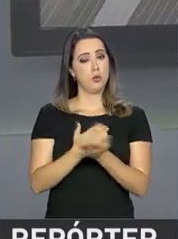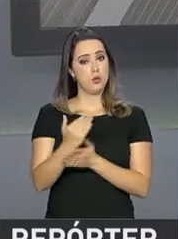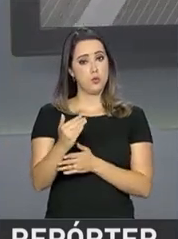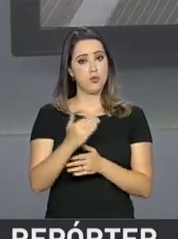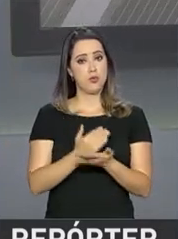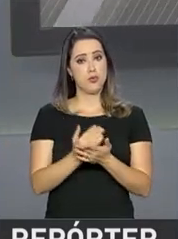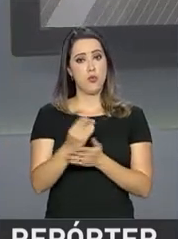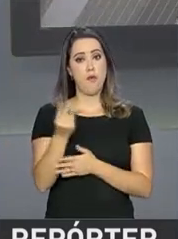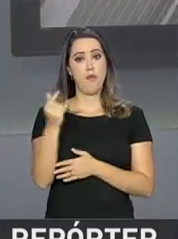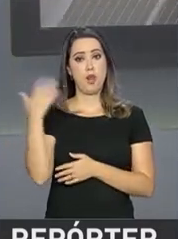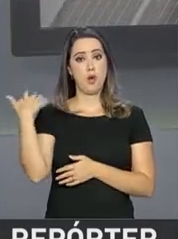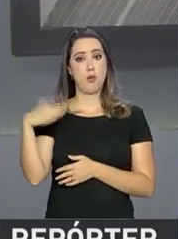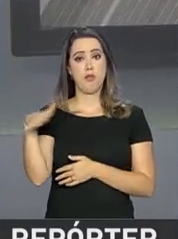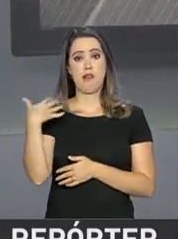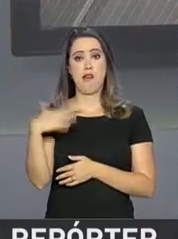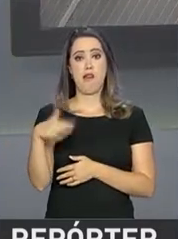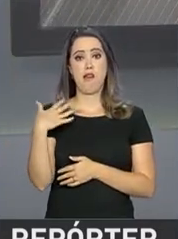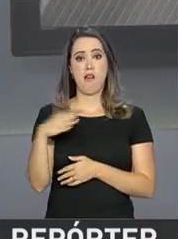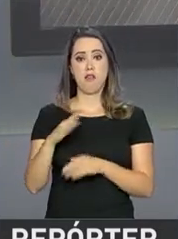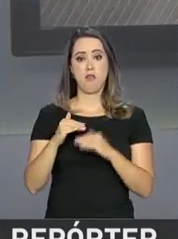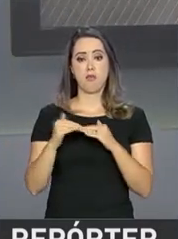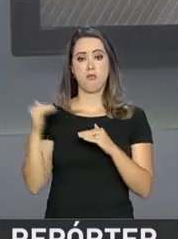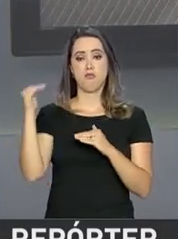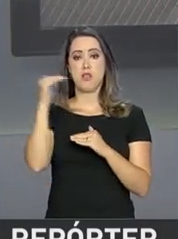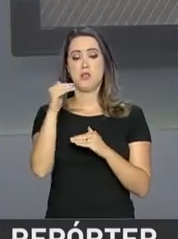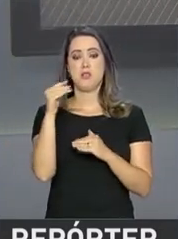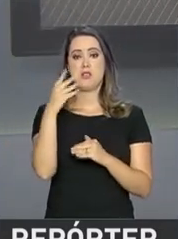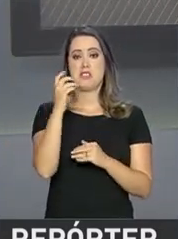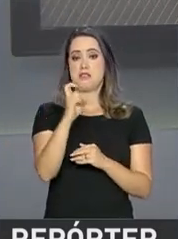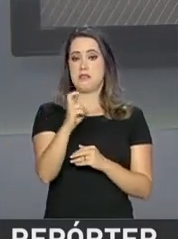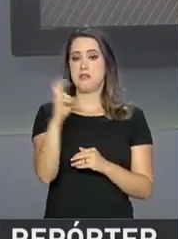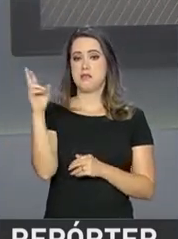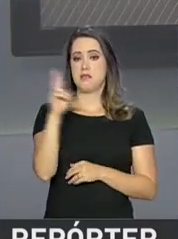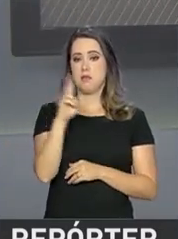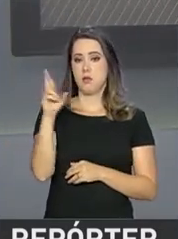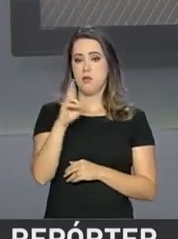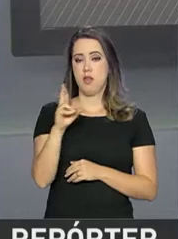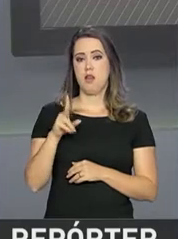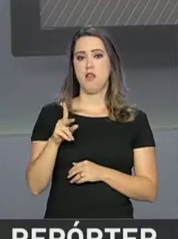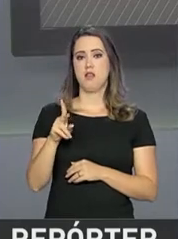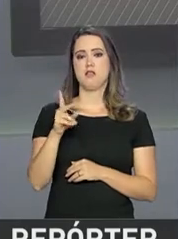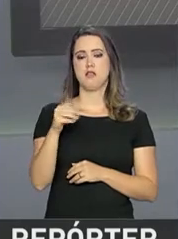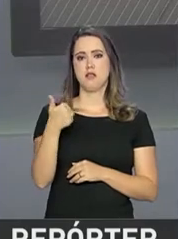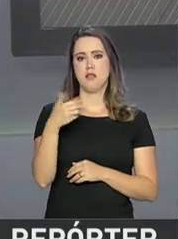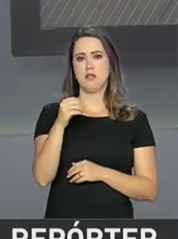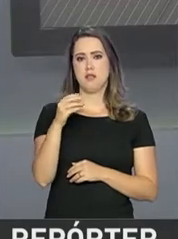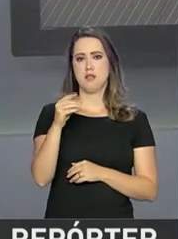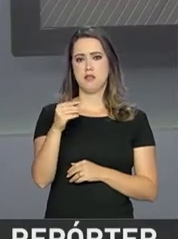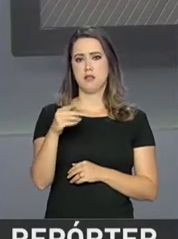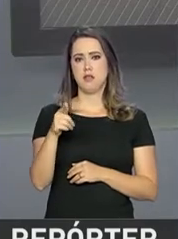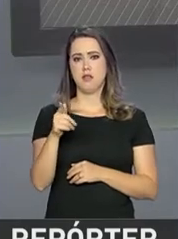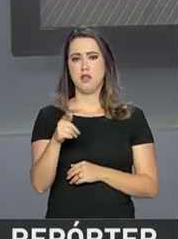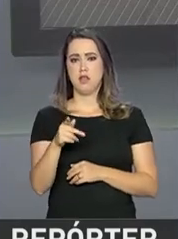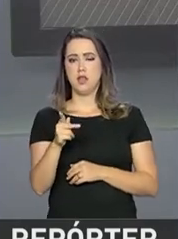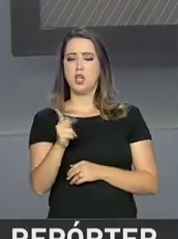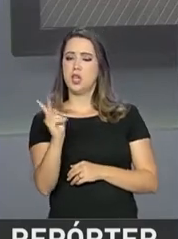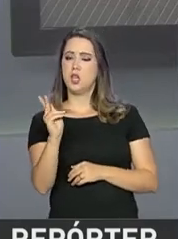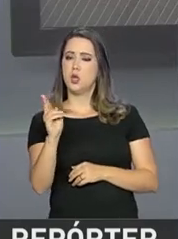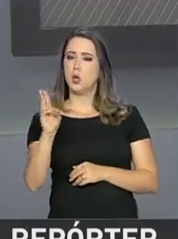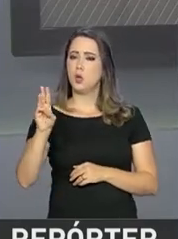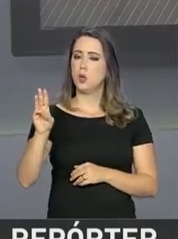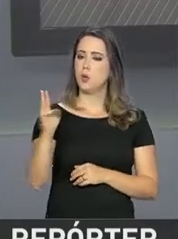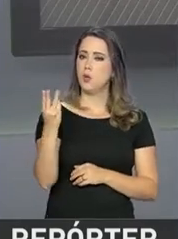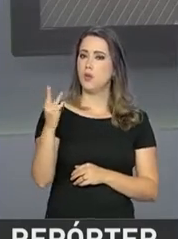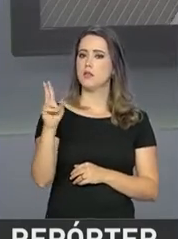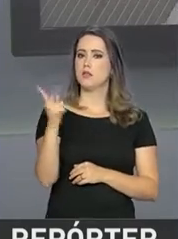de julho o que significa uma cobrança extra de cinco reais a cada 100 kilowatts hora consumidos a manutenção da tarifa